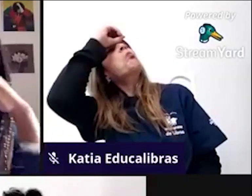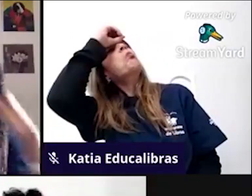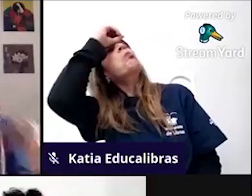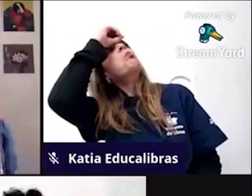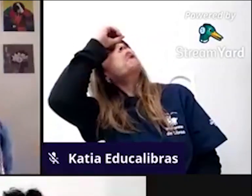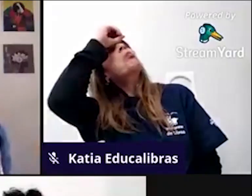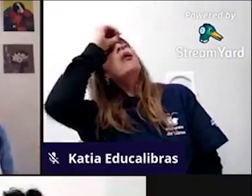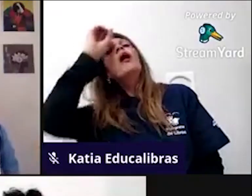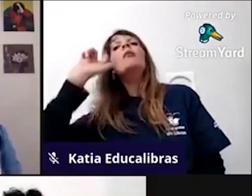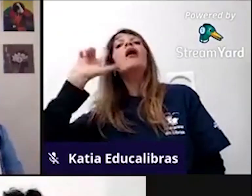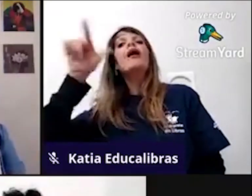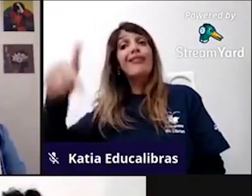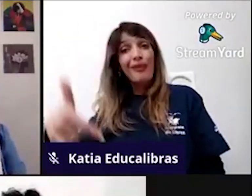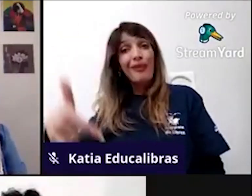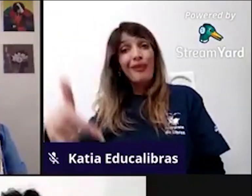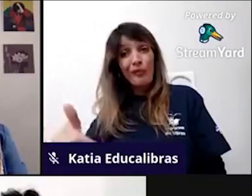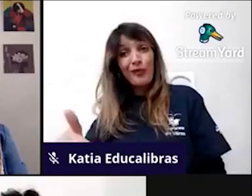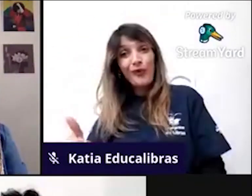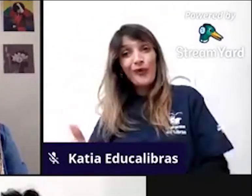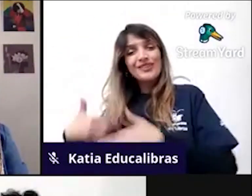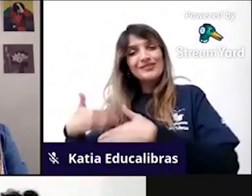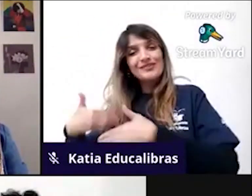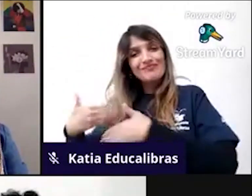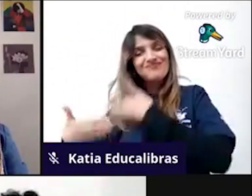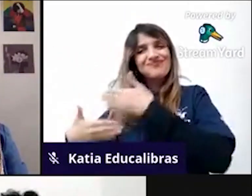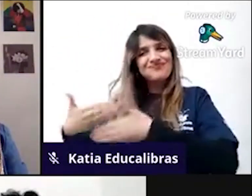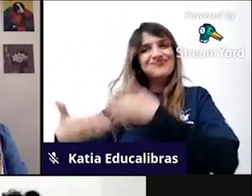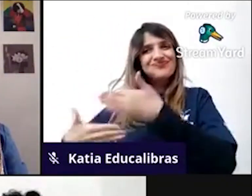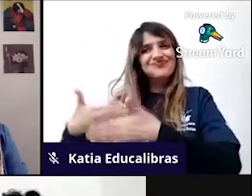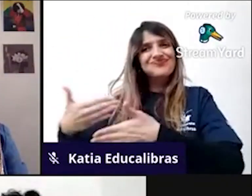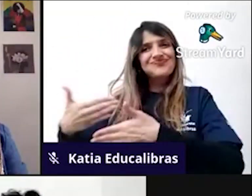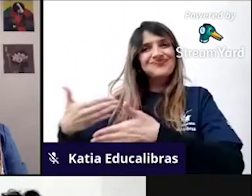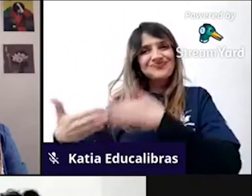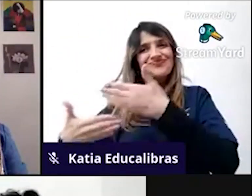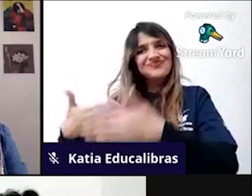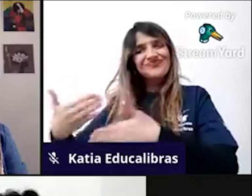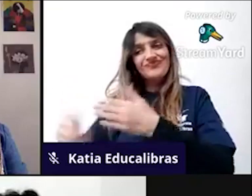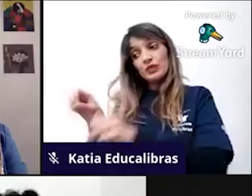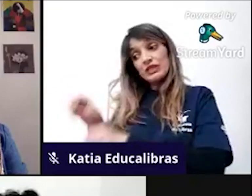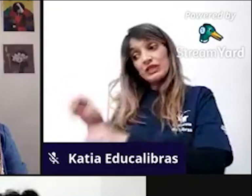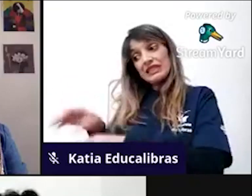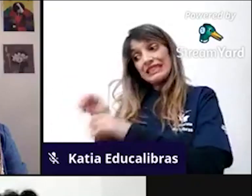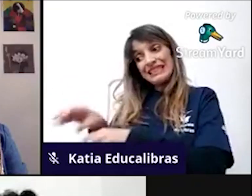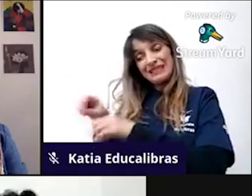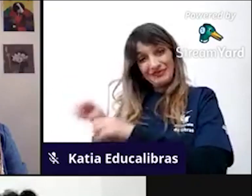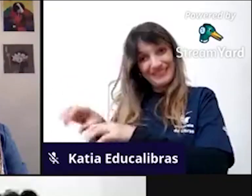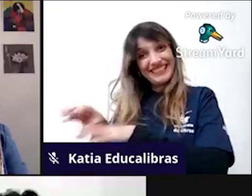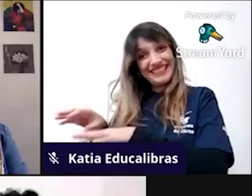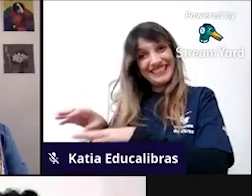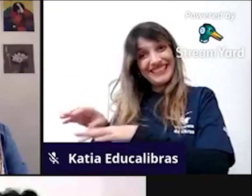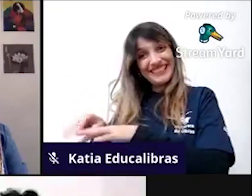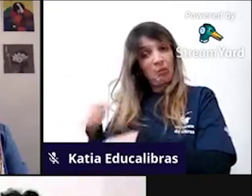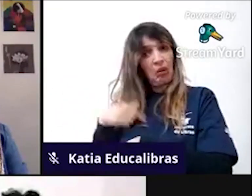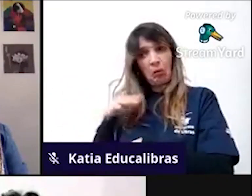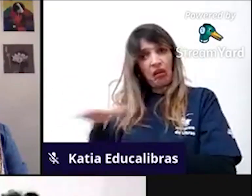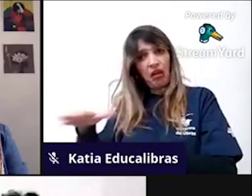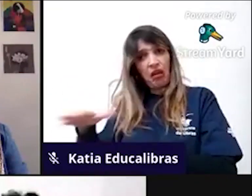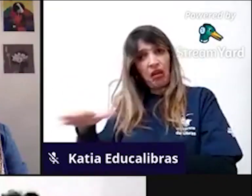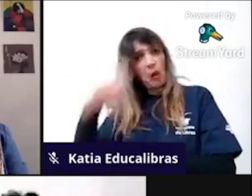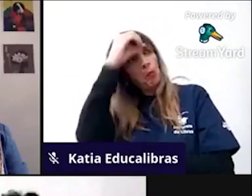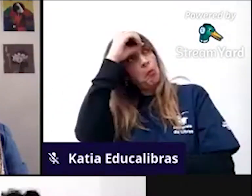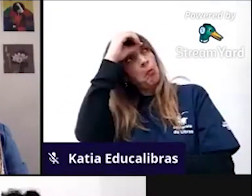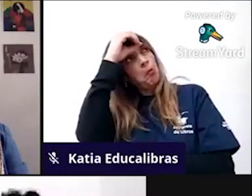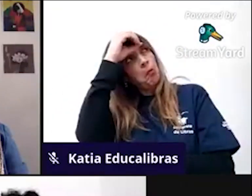depois, com o passar do tempo, isso faz parte dos ensinamentos, né, de uma tradição, ele